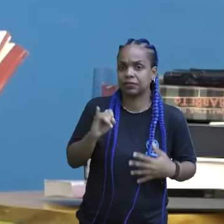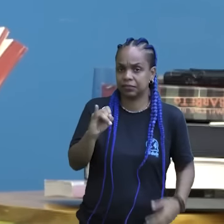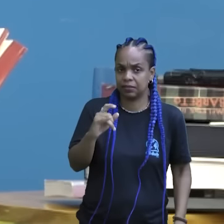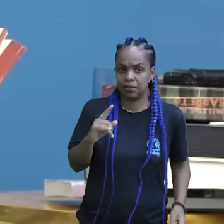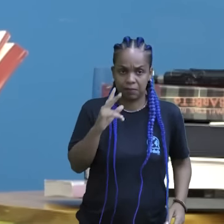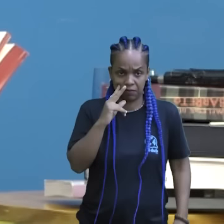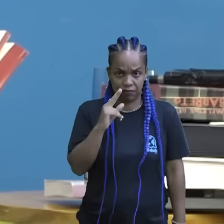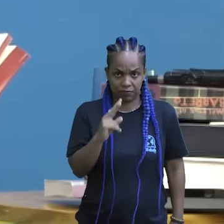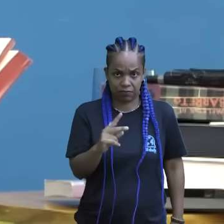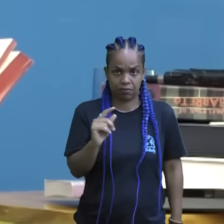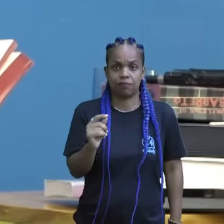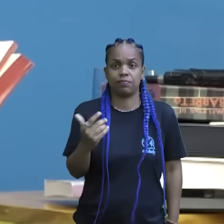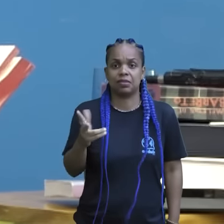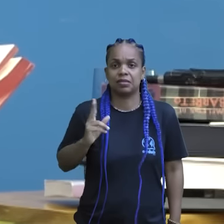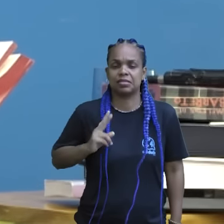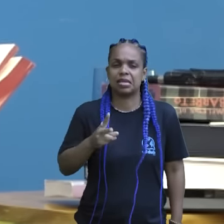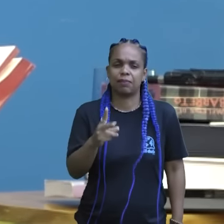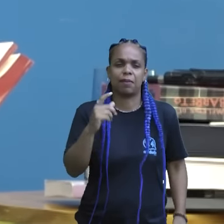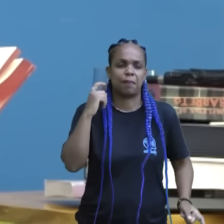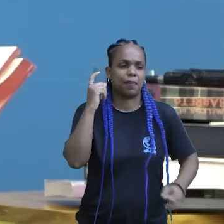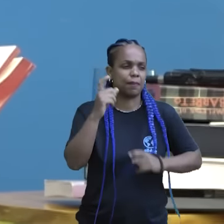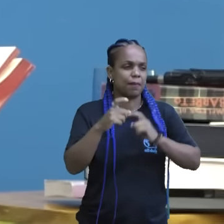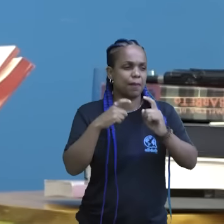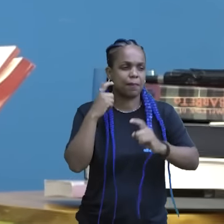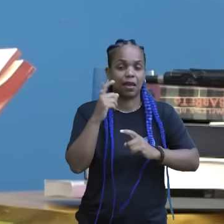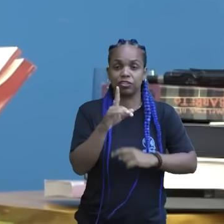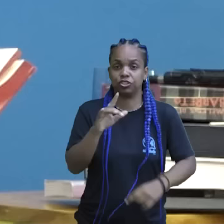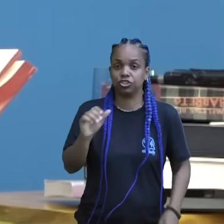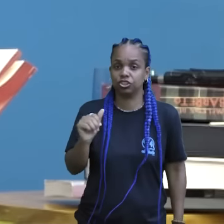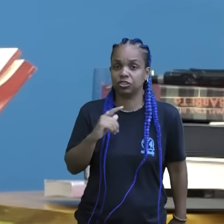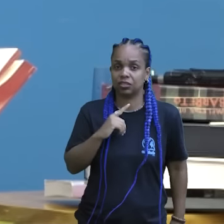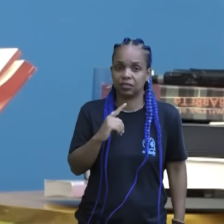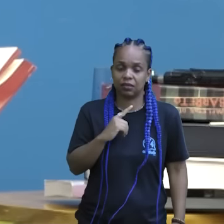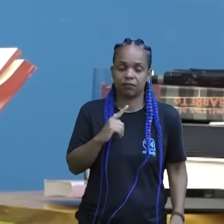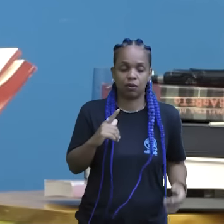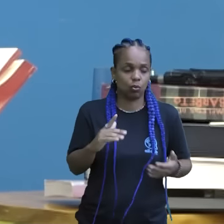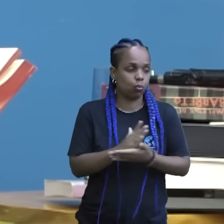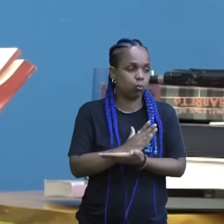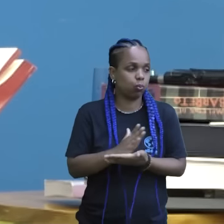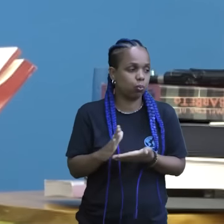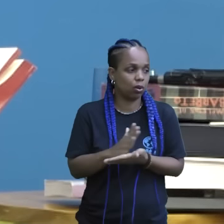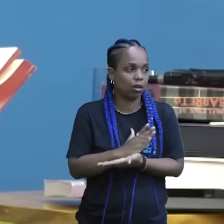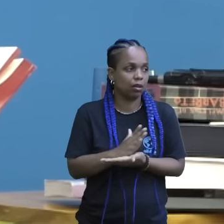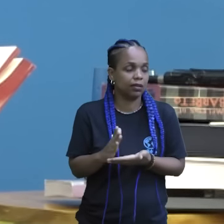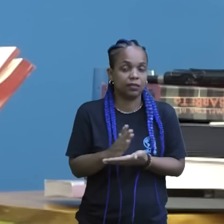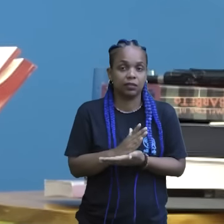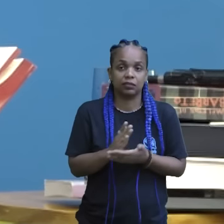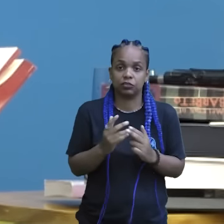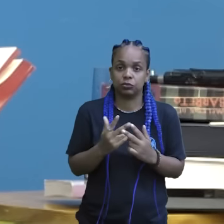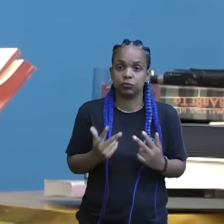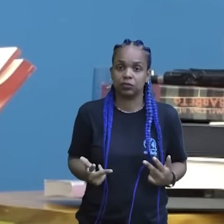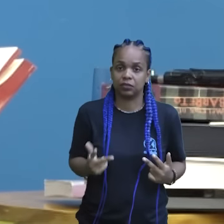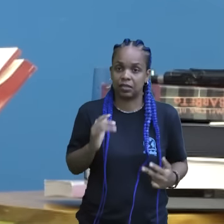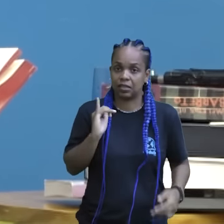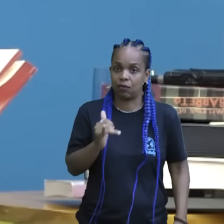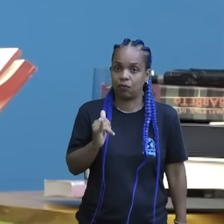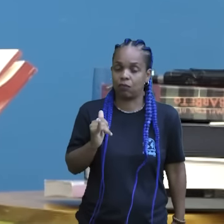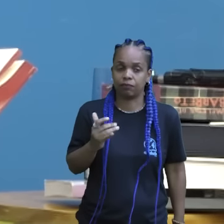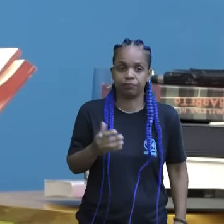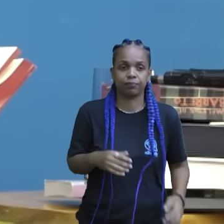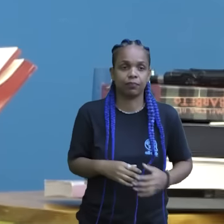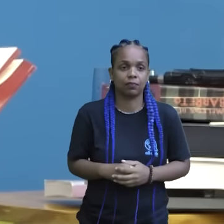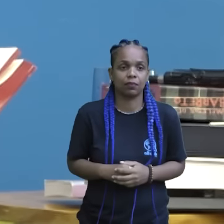com a ordem das coisas, narrar um pouco. E ele diz: logo no primeiro dia em que funcionei na secretaria,